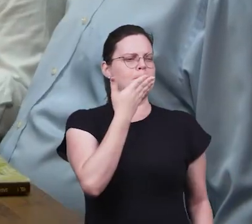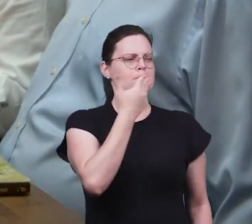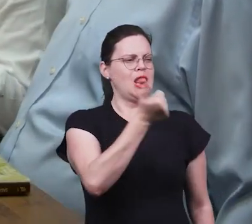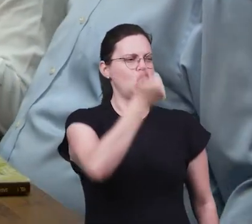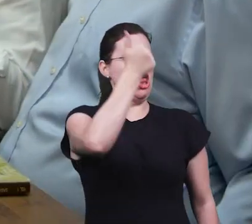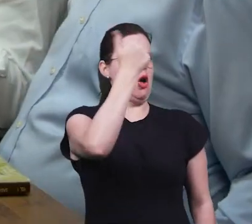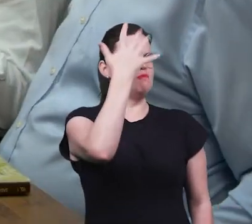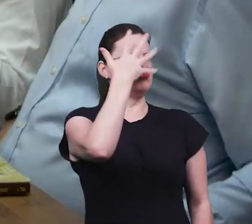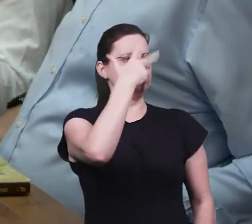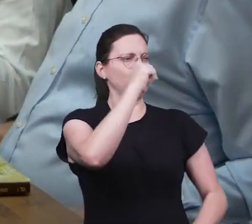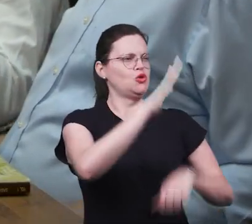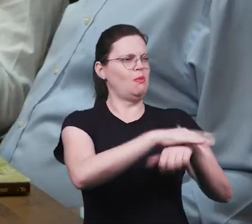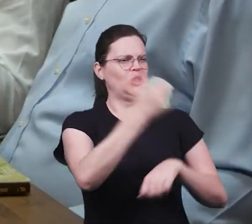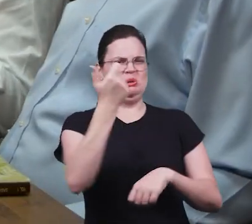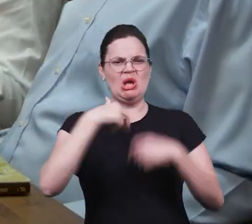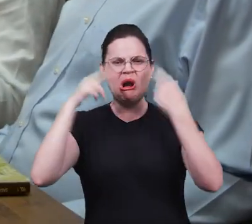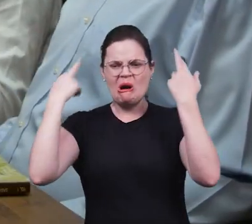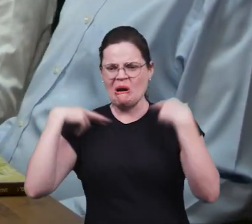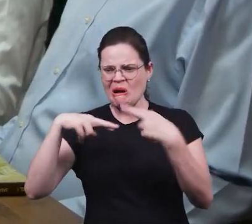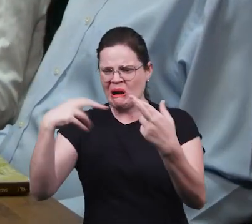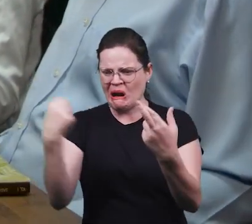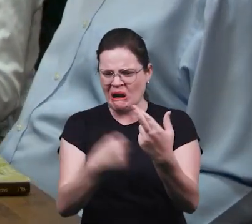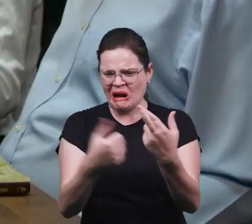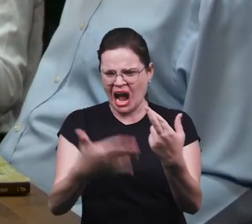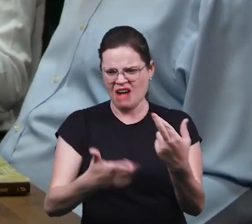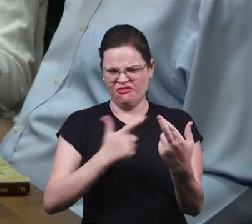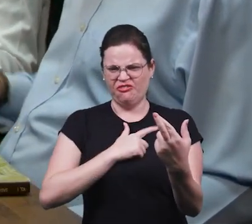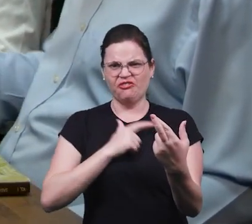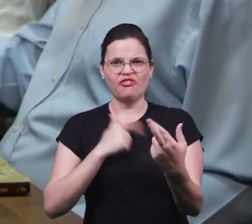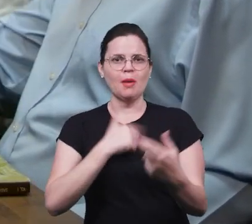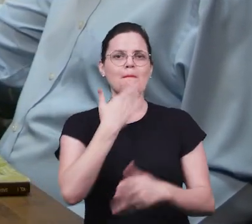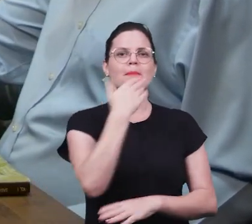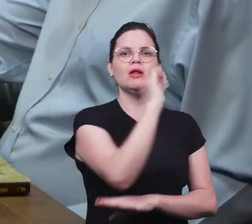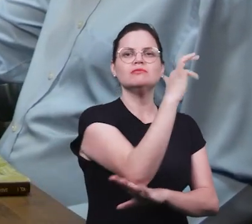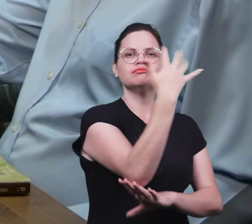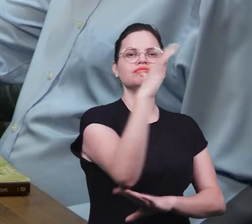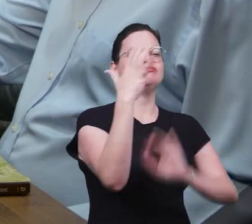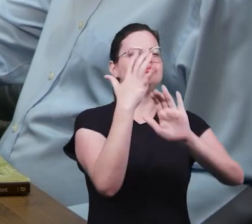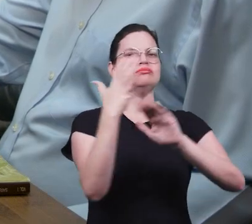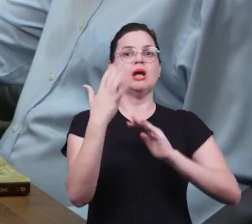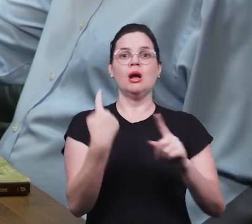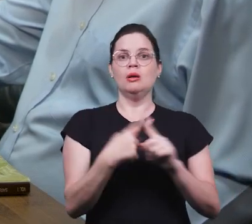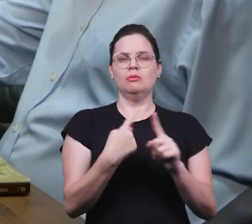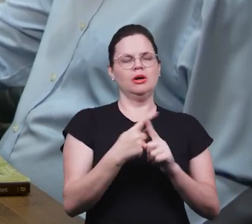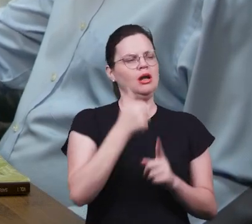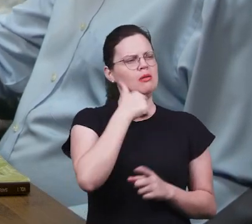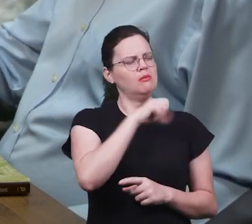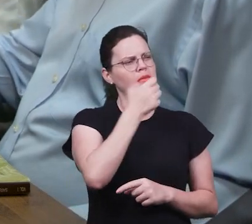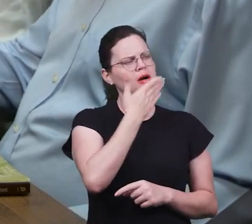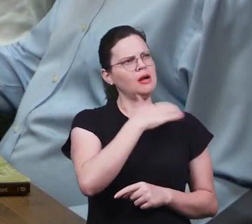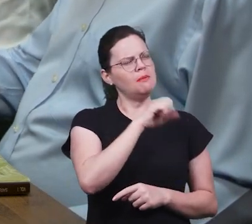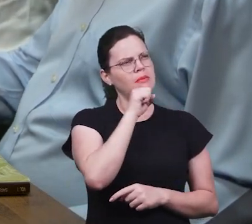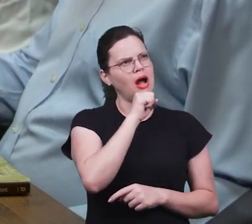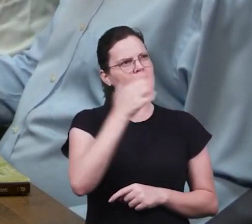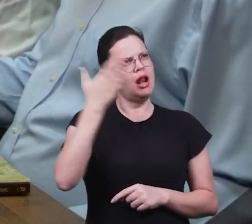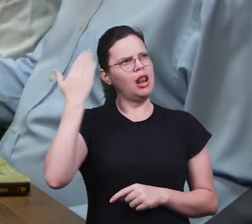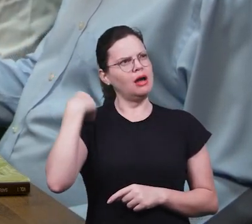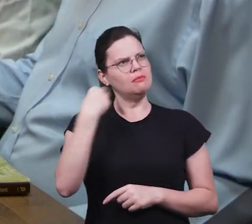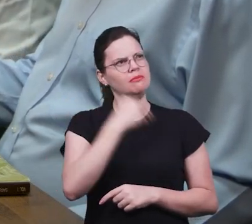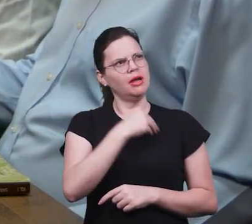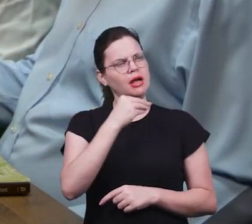fez assim, mas eu tenho algo melhor do que o que Deus fez. Deus, quando meus pais pecaram, eles sacrificaram um animal e vestiram meus